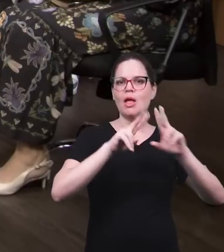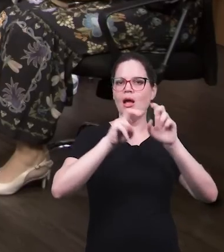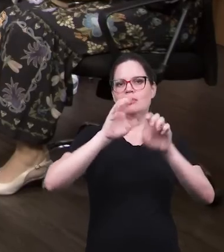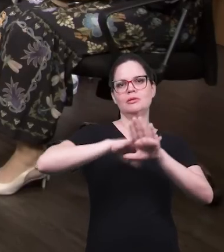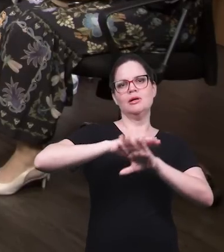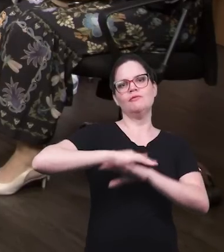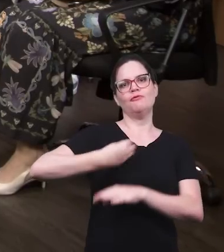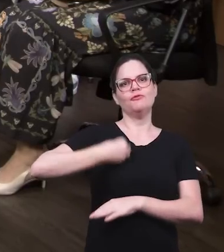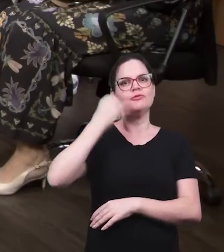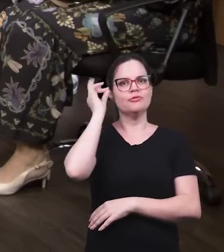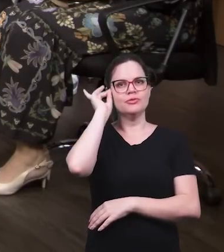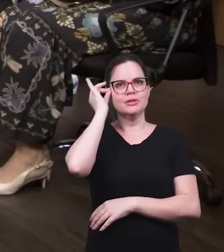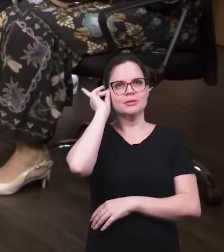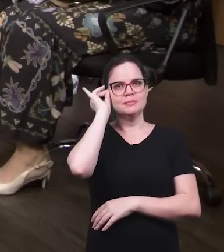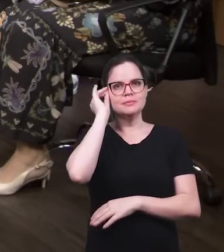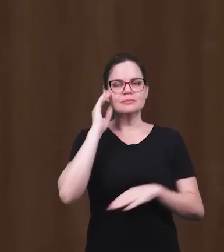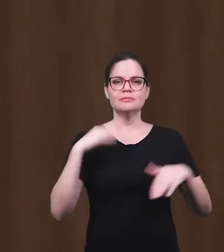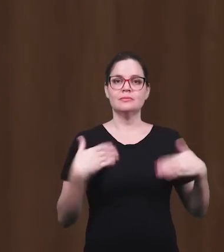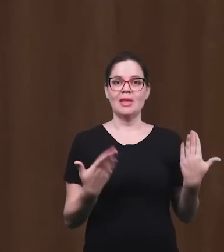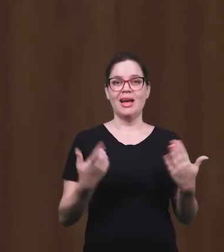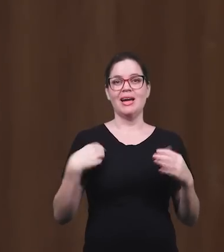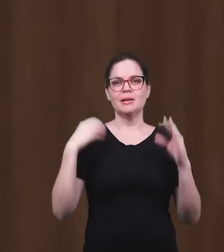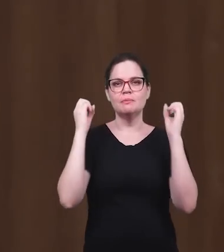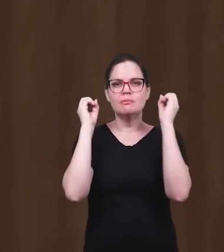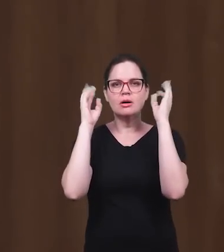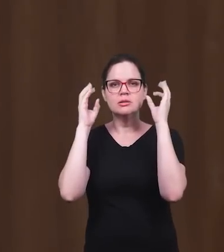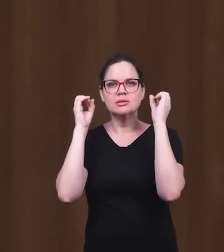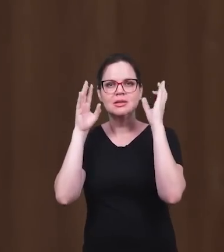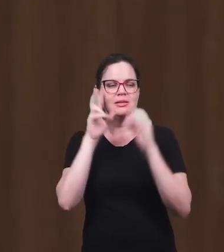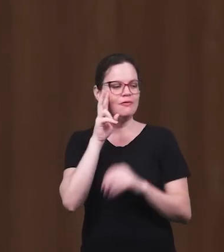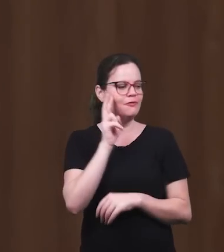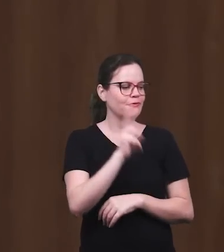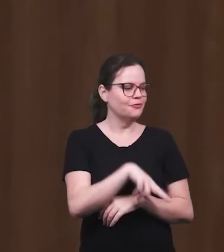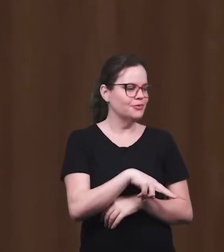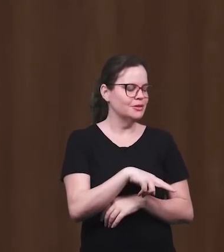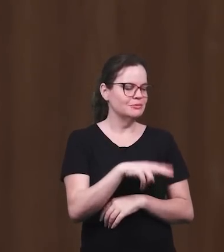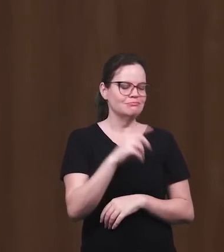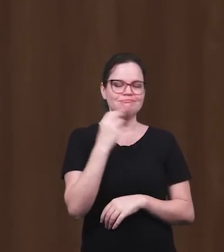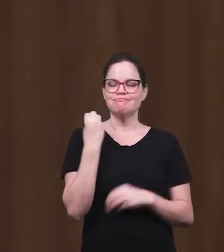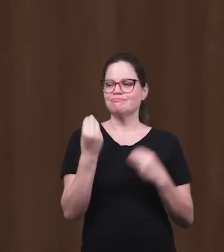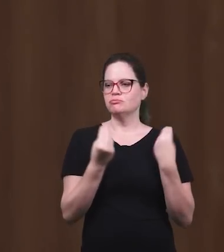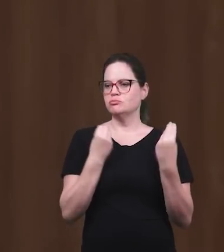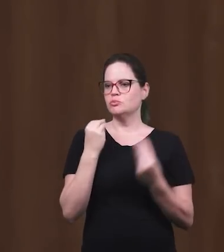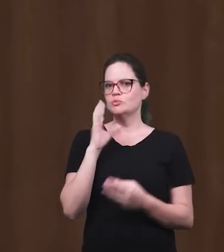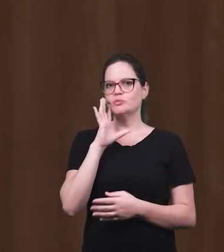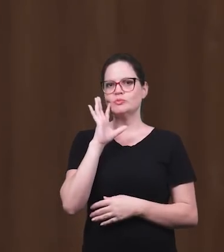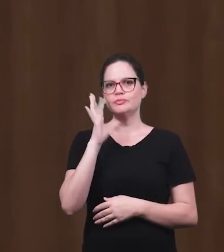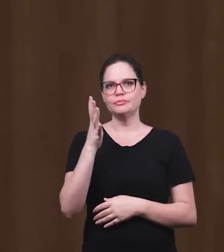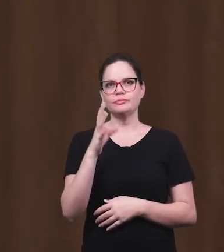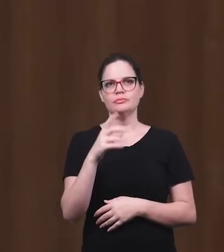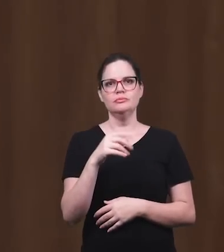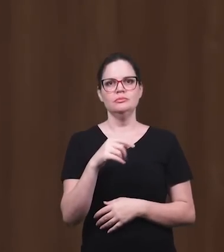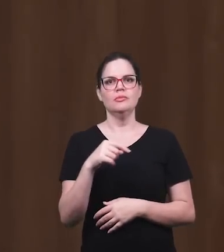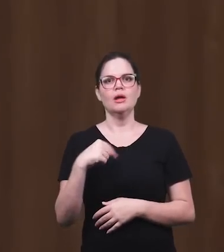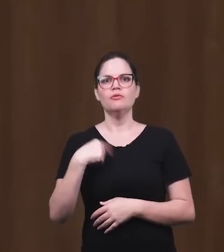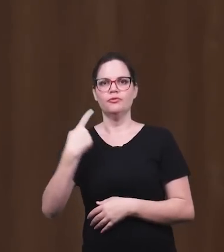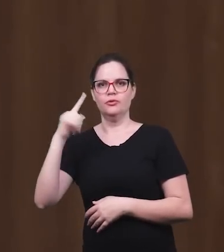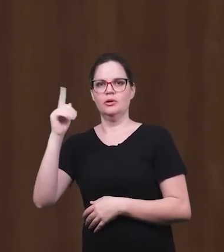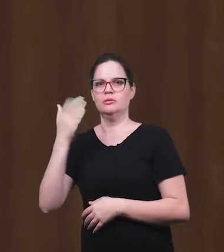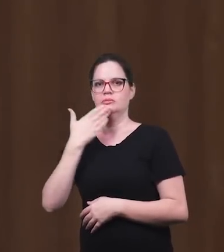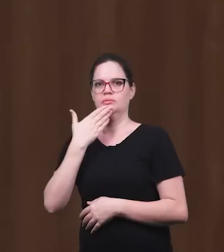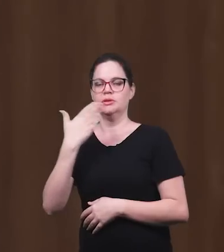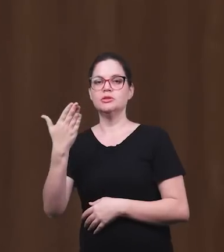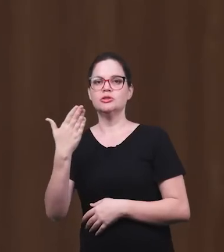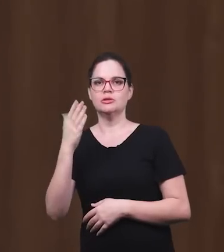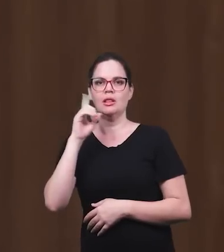houve arrependimento. Tem alguém nessa situação, vai que o Conselho Bíblico, como resolver isso? Uhum. Eles se arrependeram,